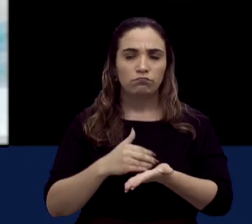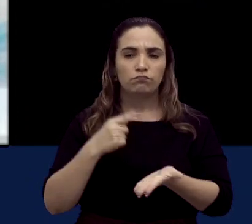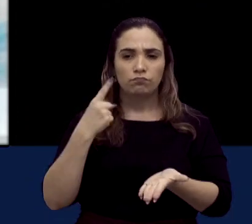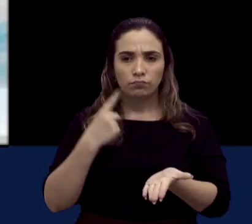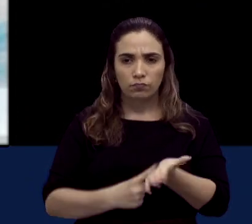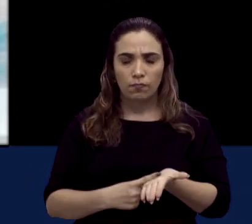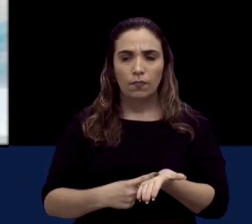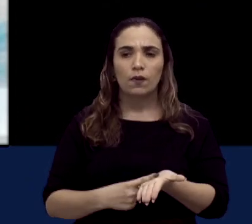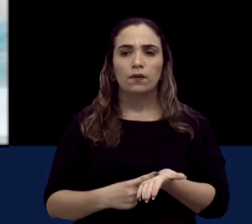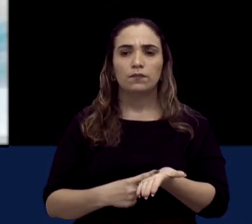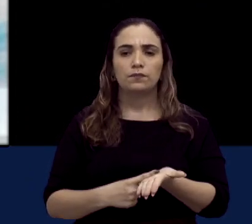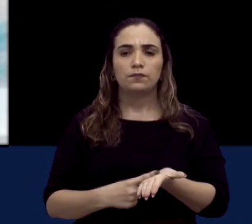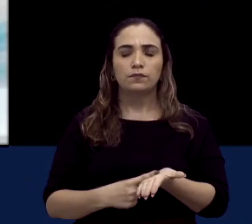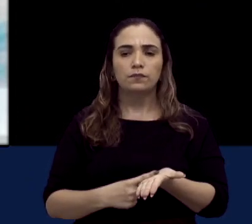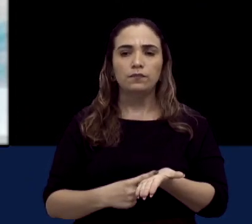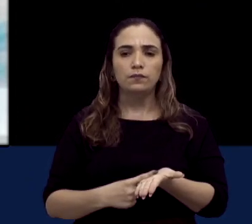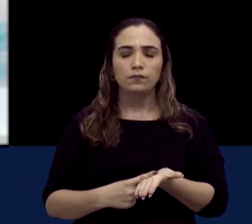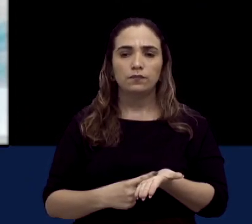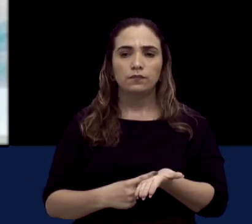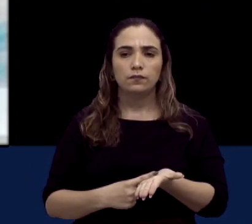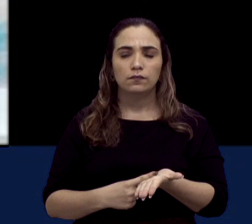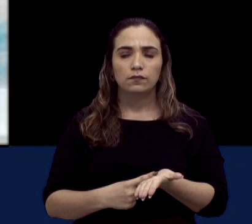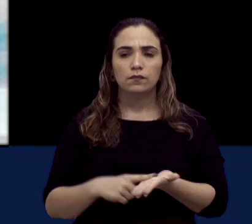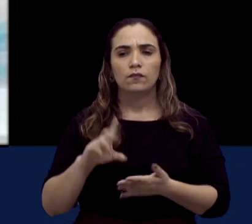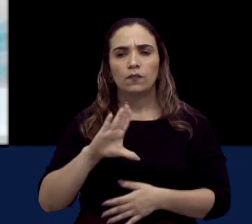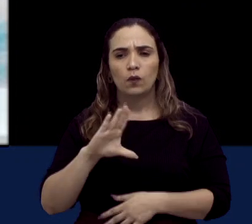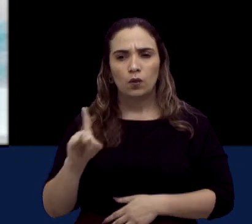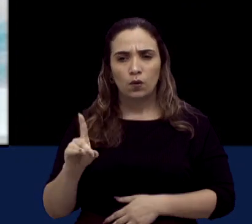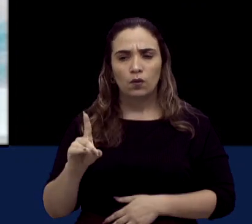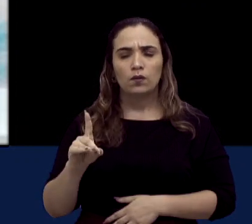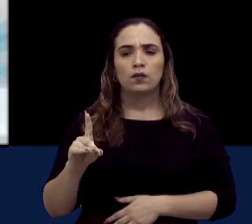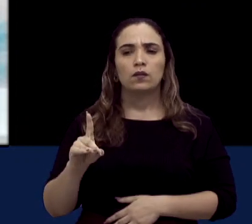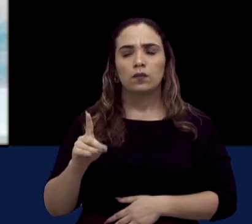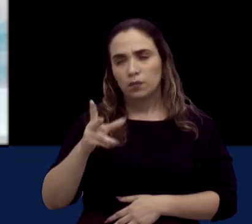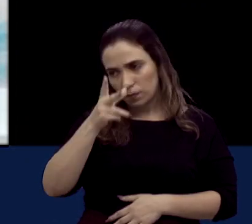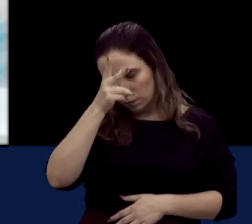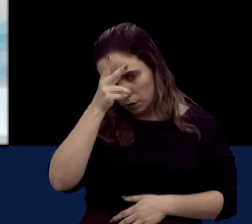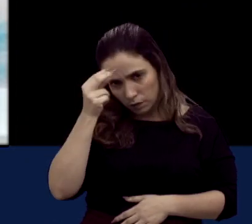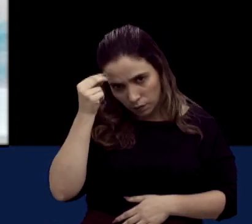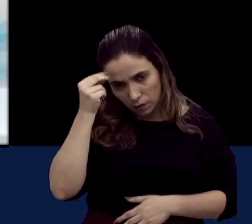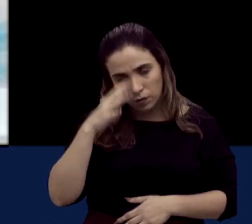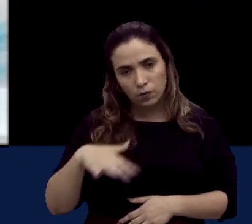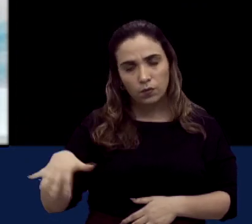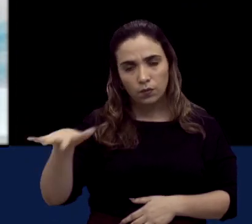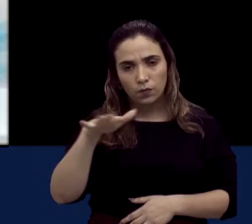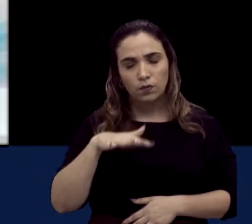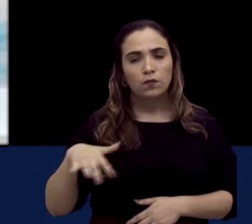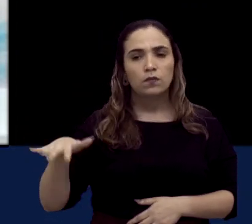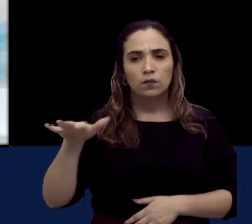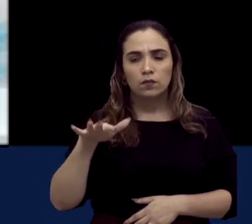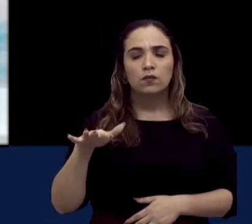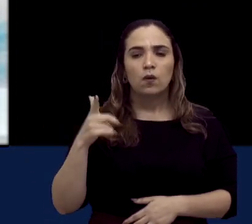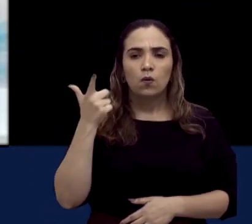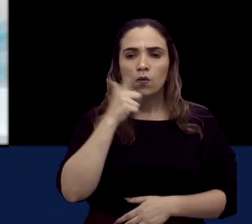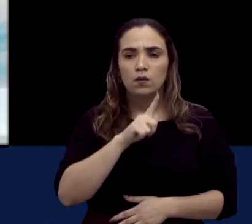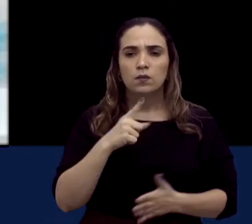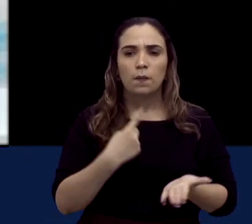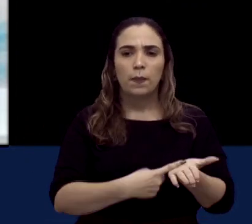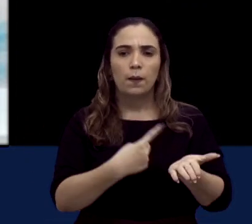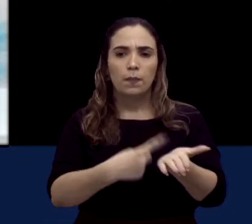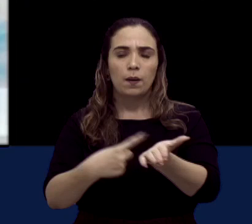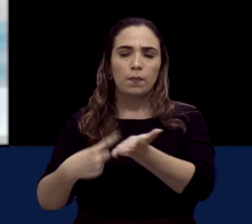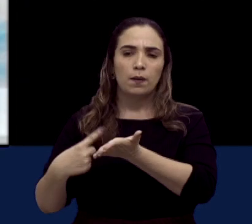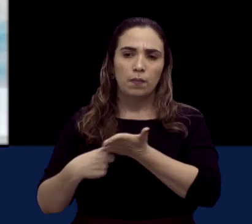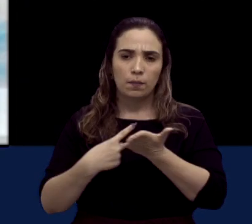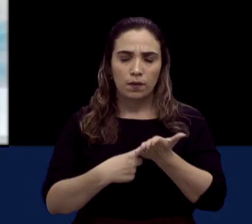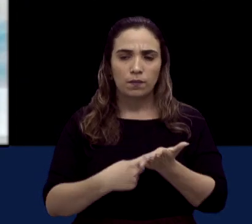e agências e coordenadorias da prefeitura, e foram pactuadas metas para